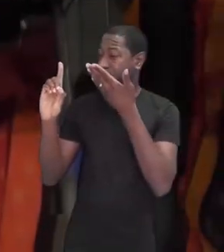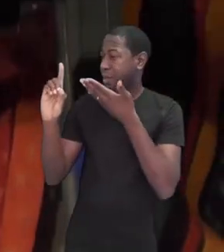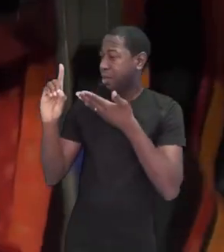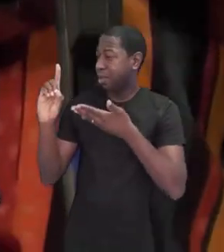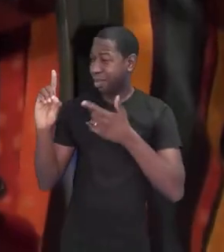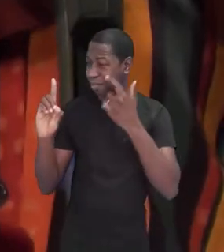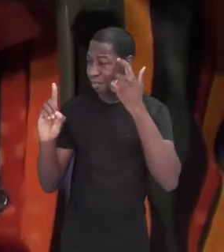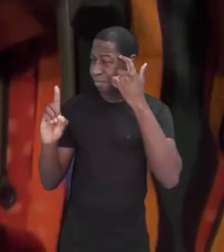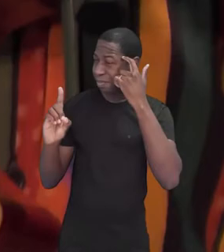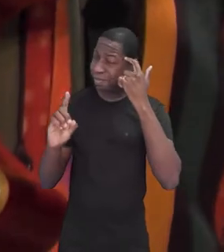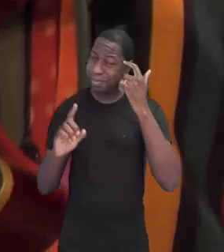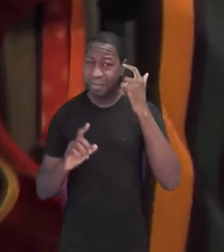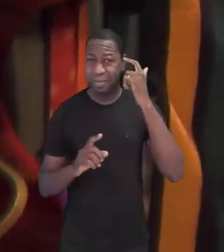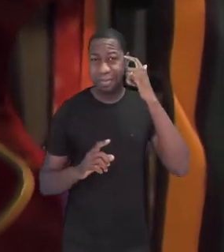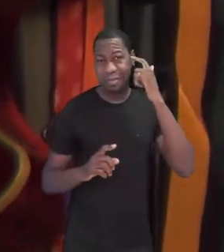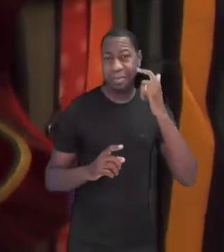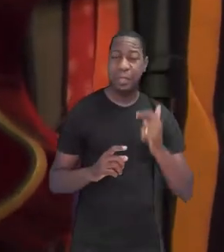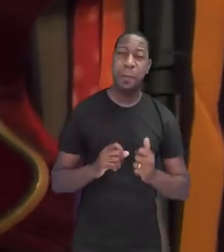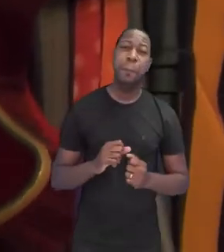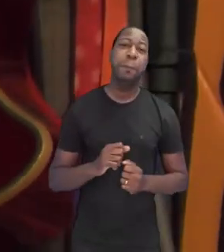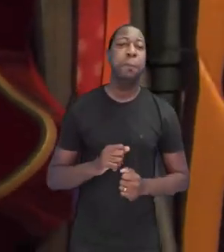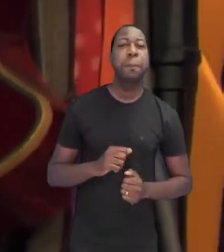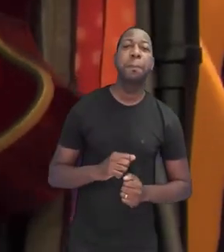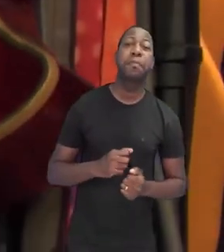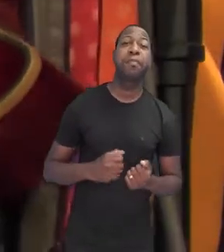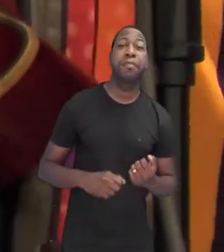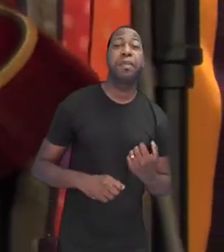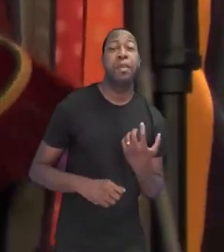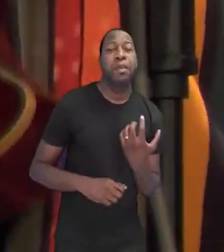morrer, irei no Piauí buscar outro.